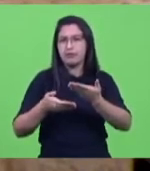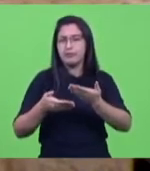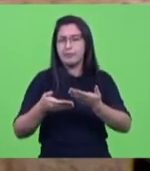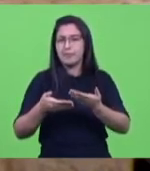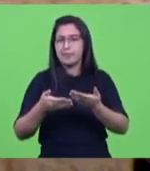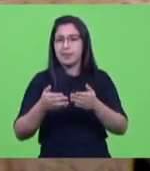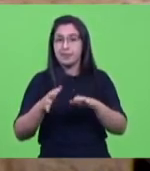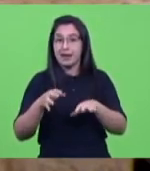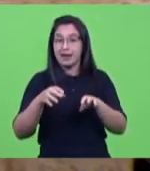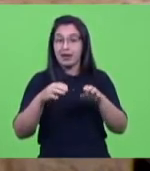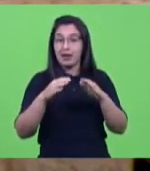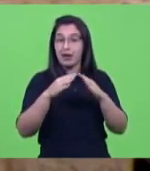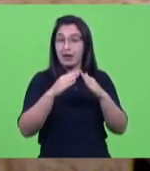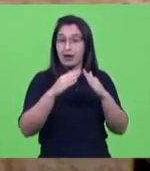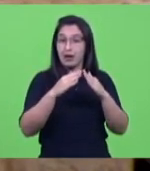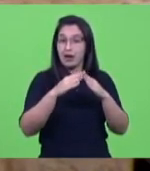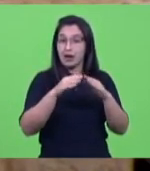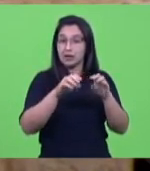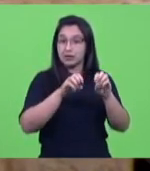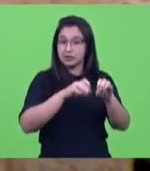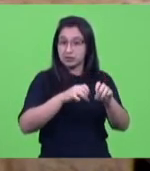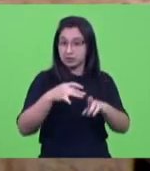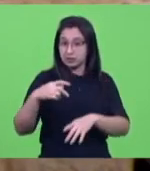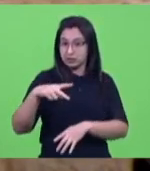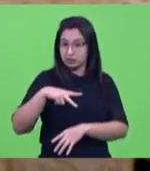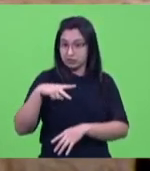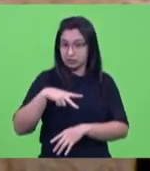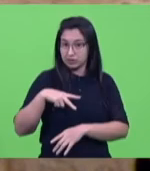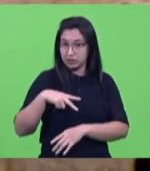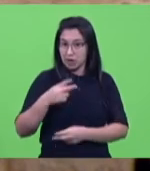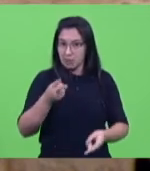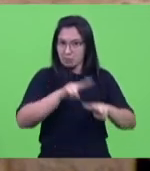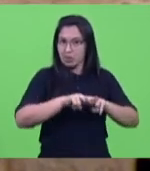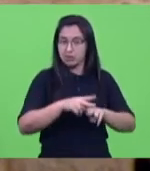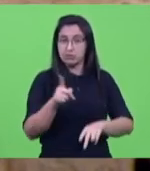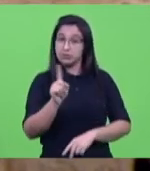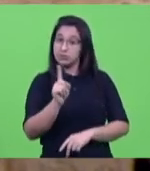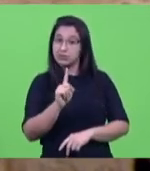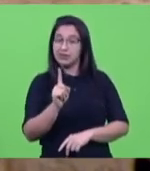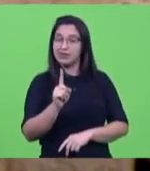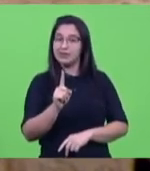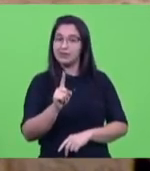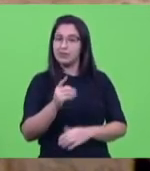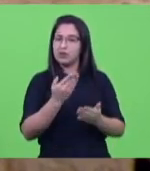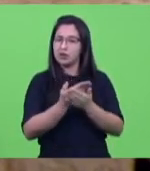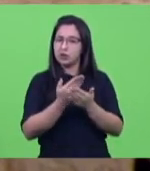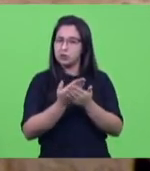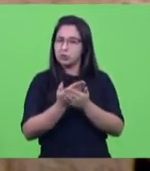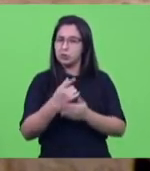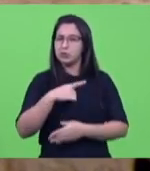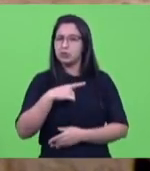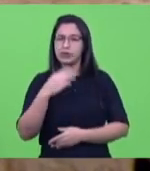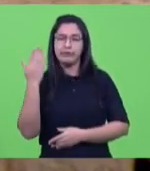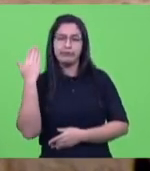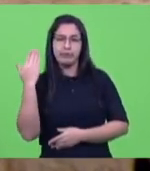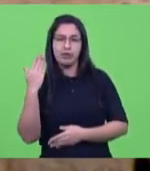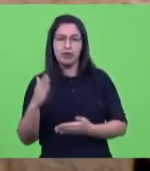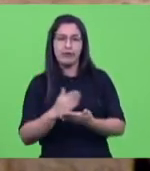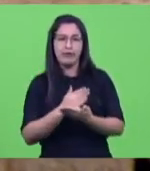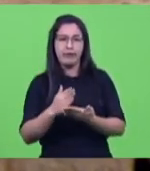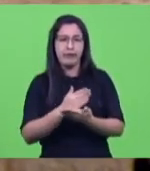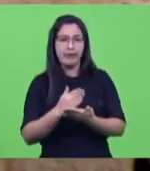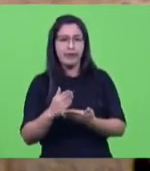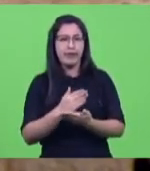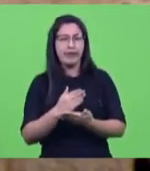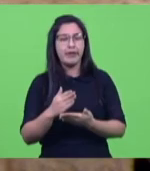domiciliar, não. Existem estudos muito bem feitos que mostram, inclusive, que aquelas... É uma pena que o deputado Silvio Dreve, que está saindo, porque ele podia